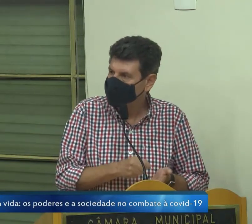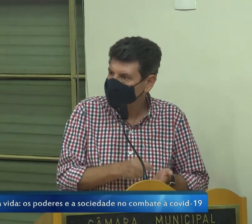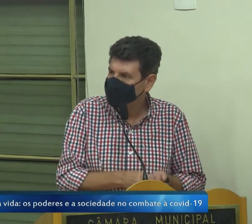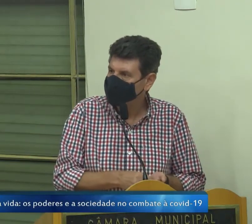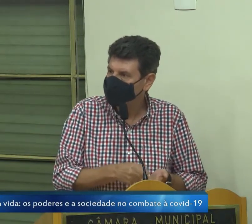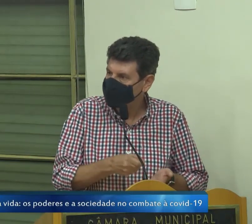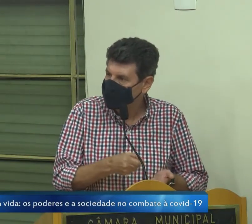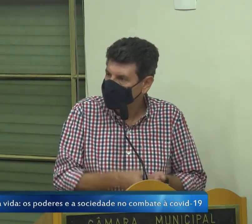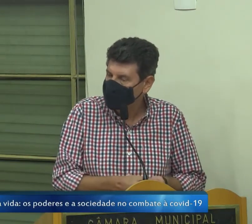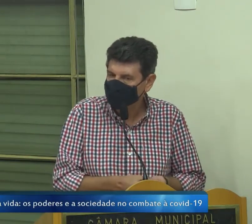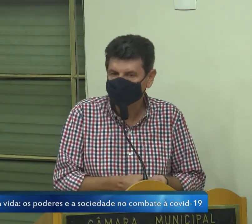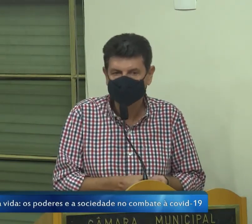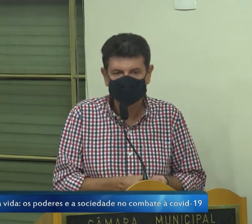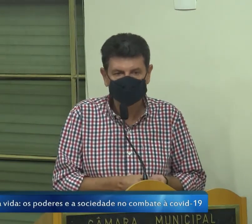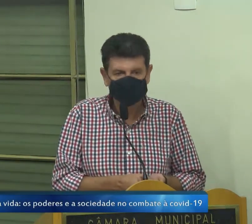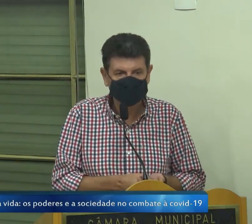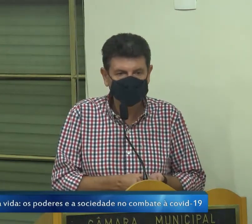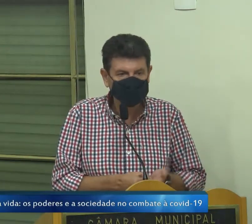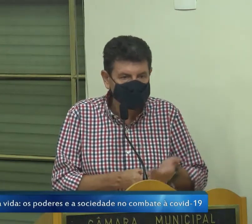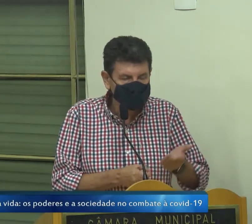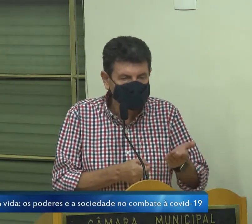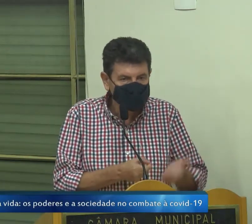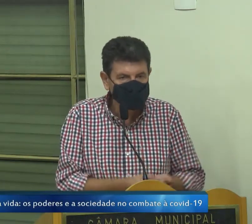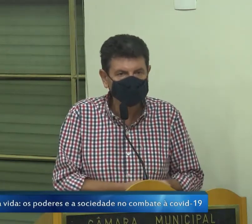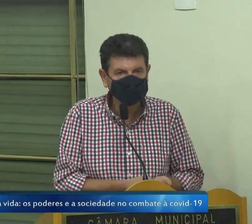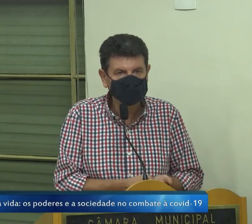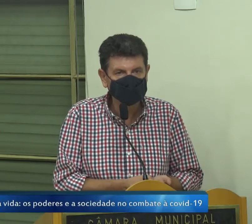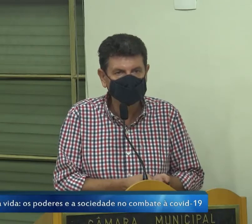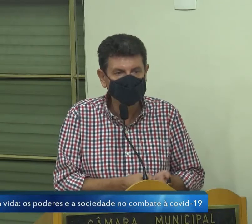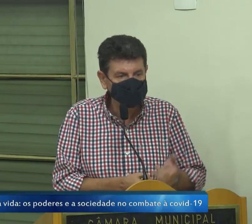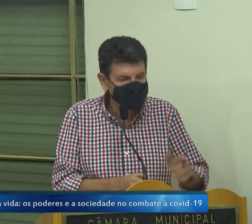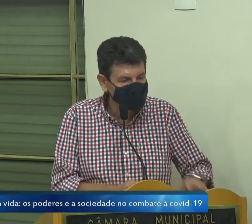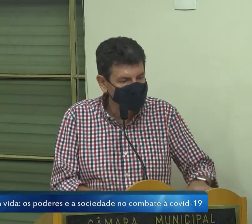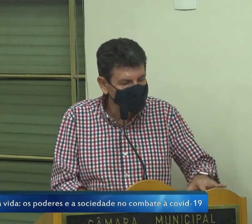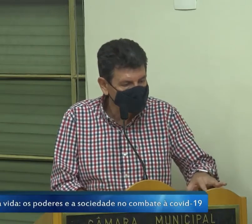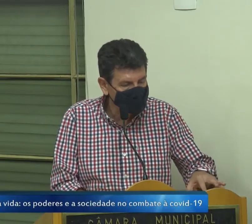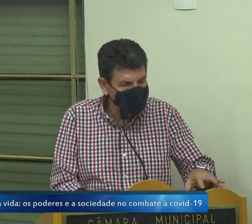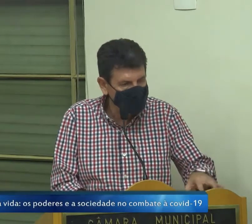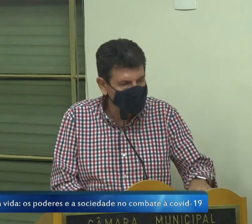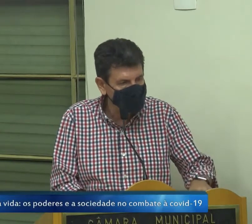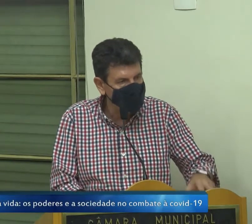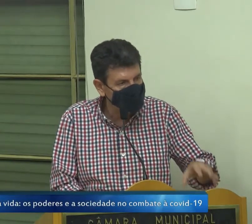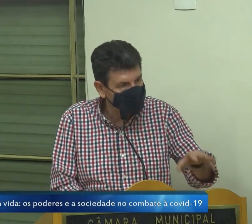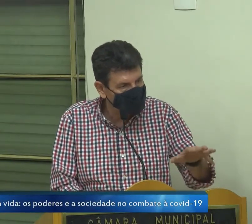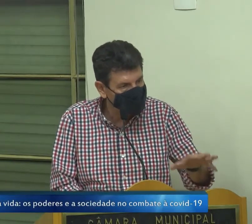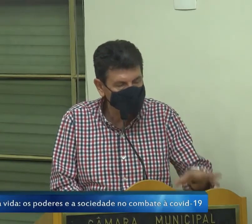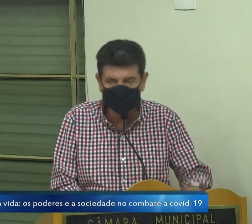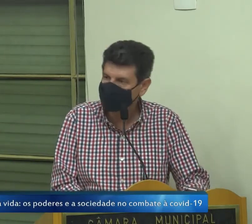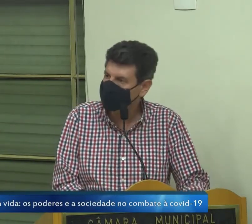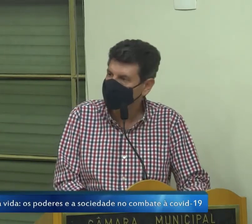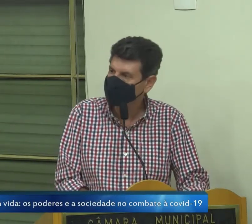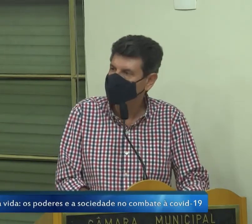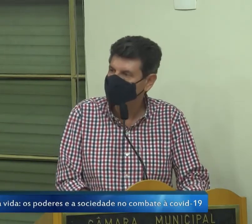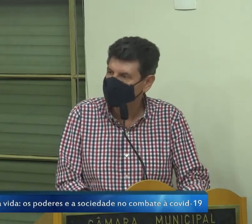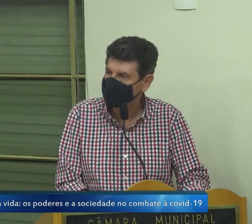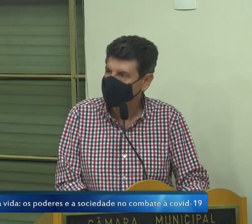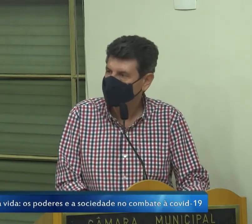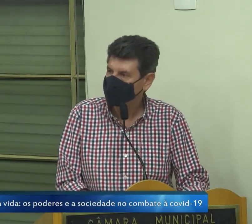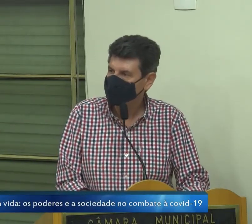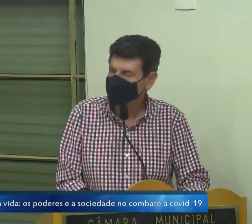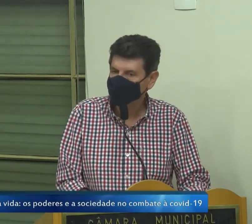nome, endereço, CPF, né, orientando a pessoa: olha, o senhor não poderia estar na rua, na próxima o senhor vai ser